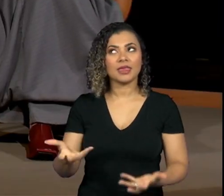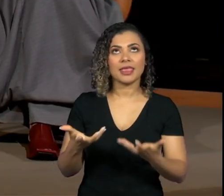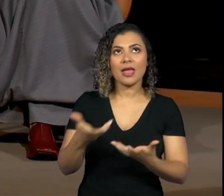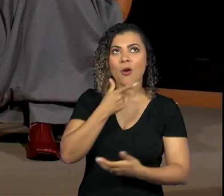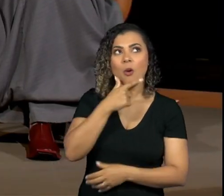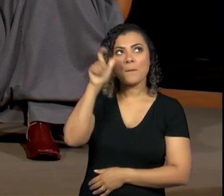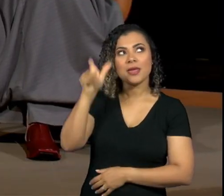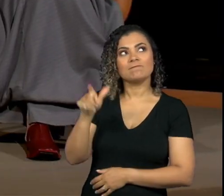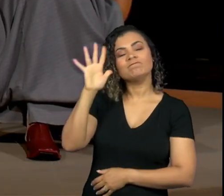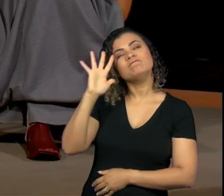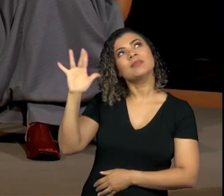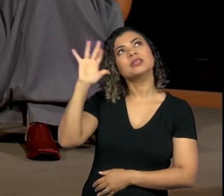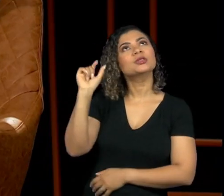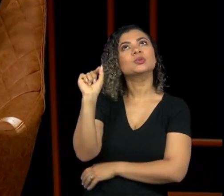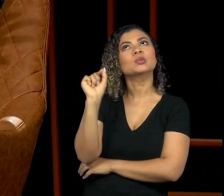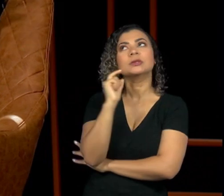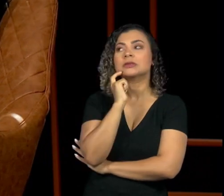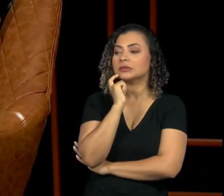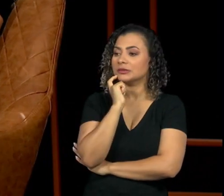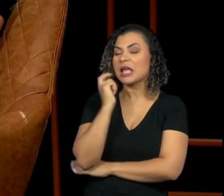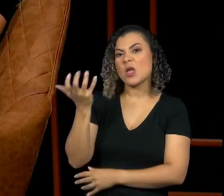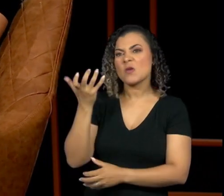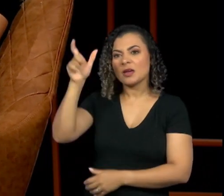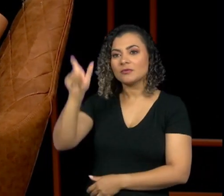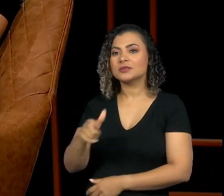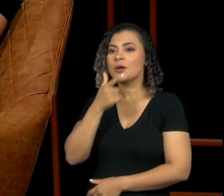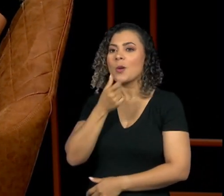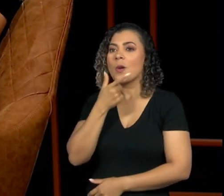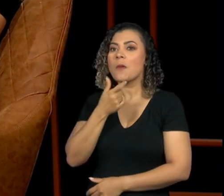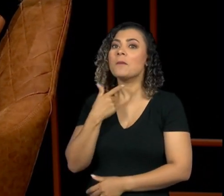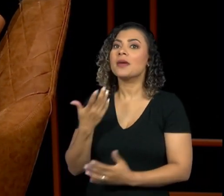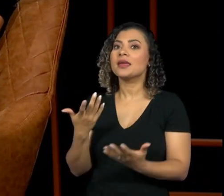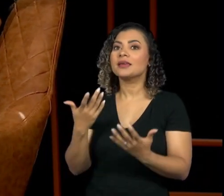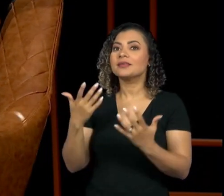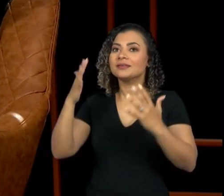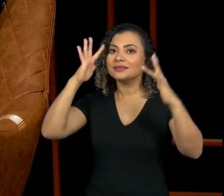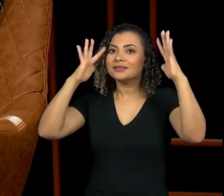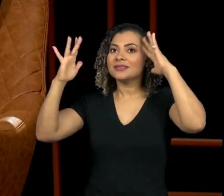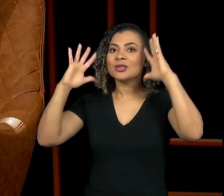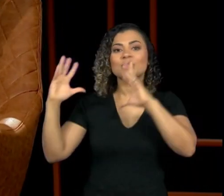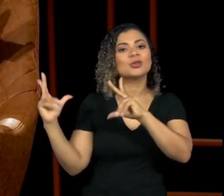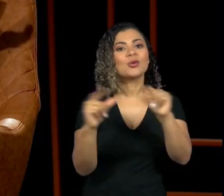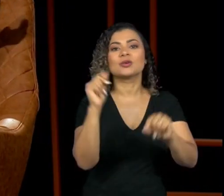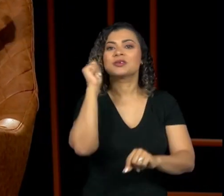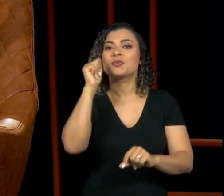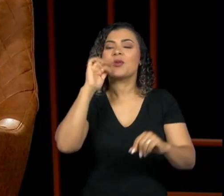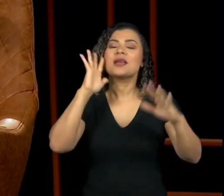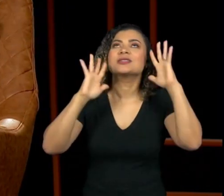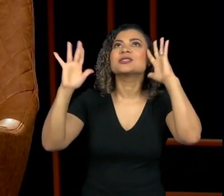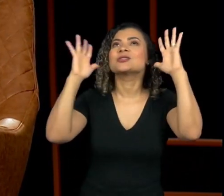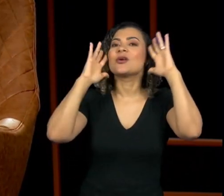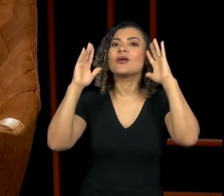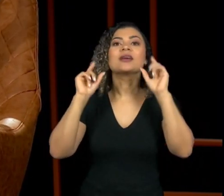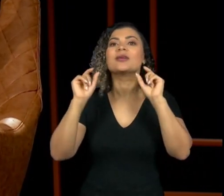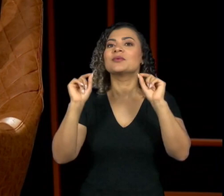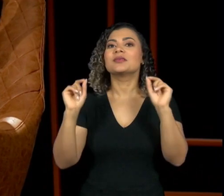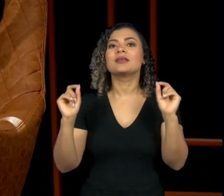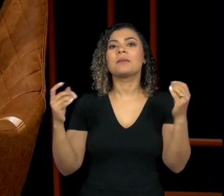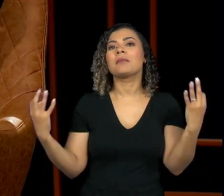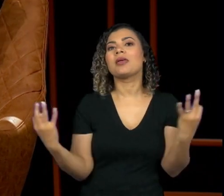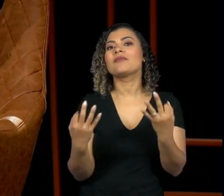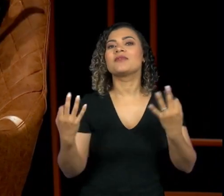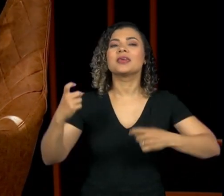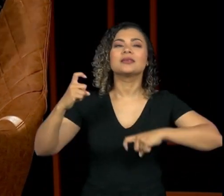Que homem você quer que eu seja? Eu falei, cara, eu quero que você seja o homem que está no inconsciente coletivo das mulheres de uma noite mágica,